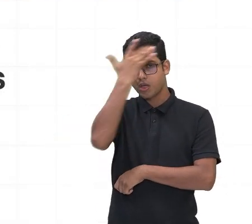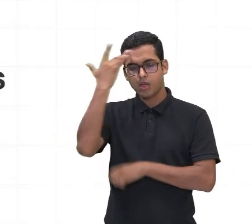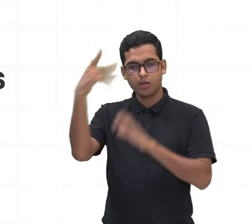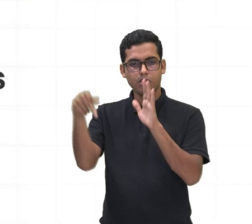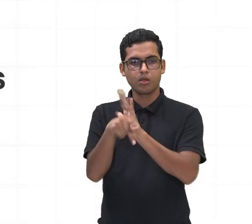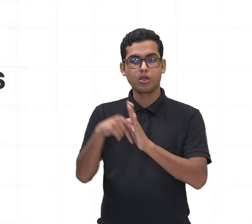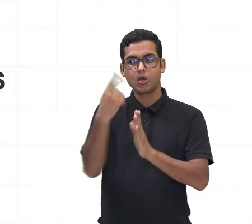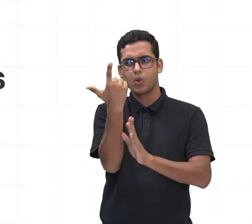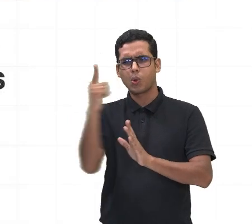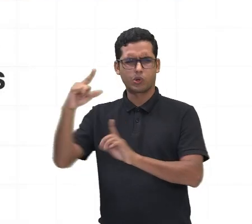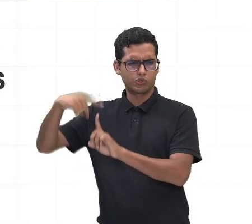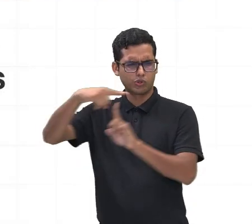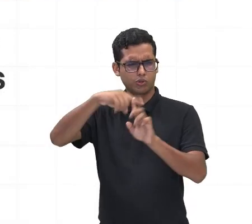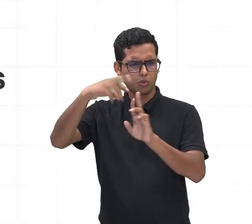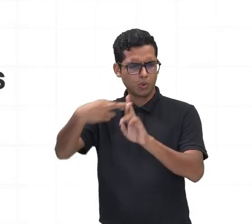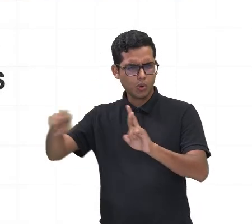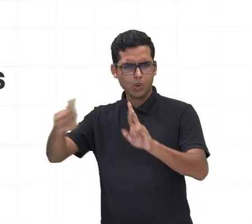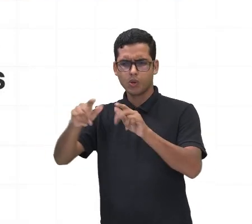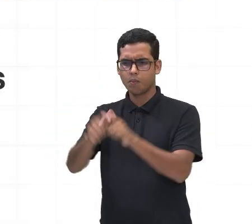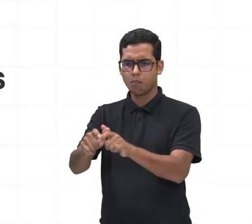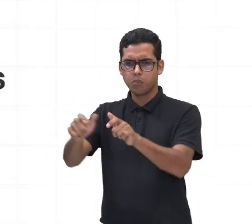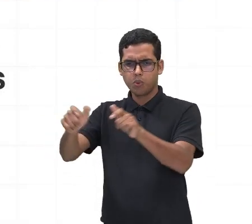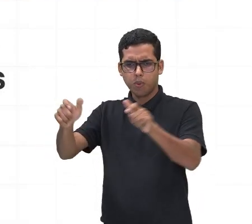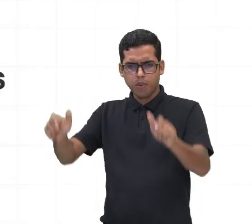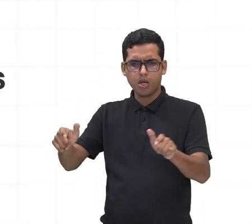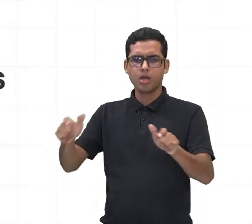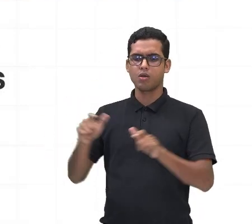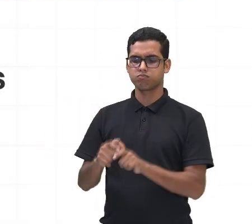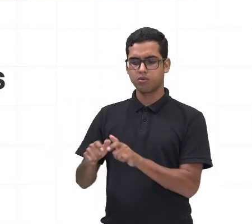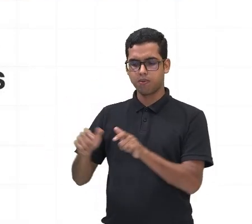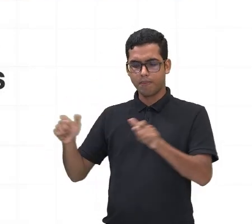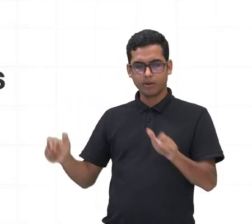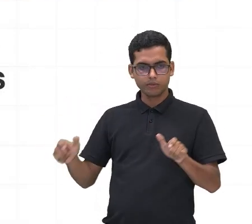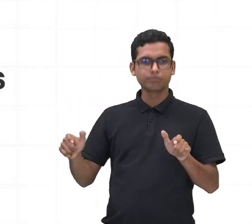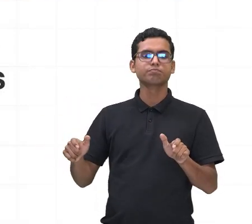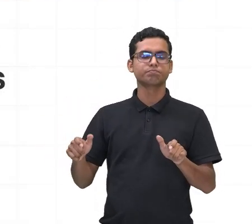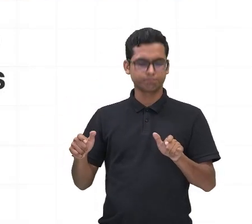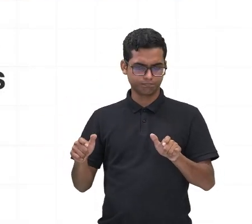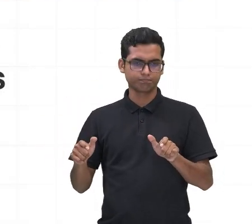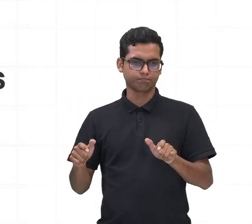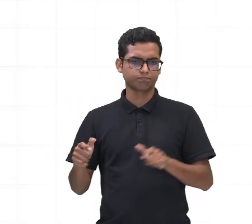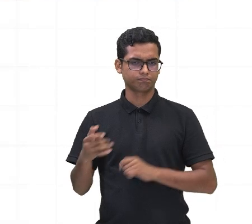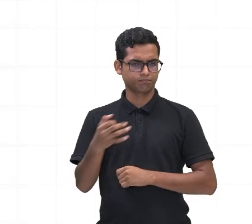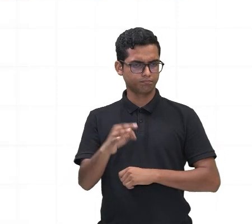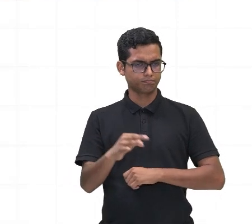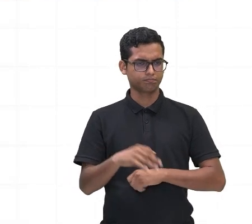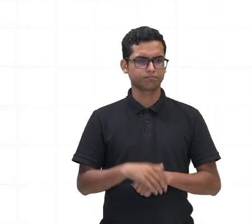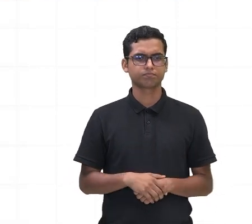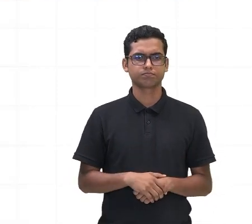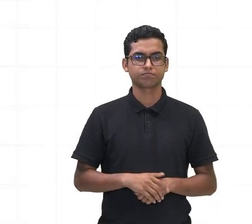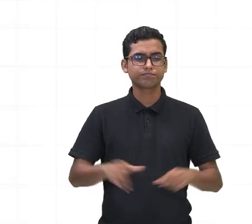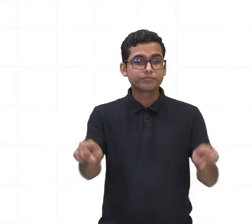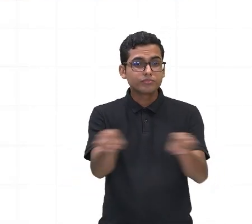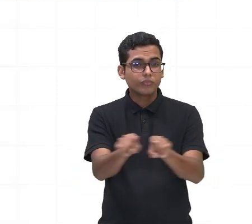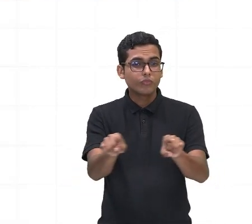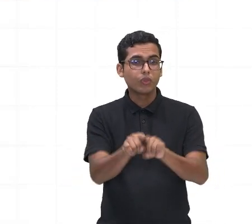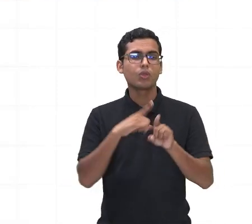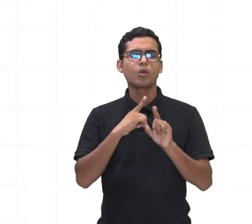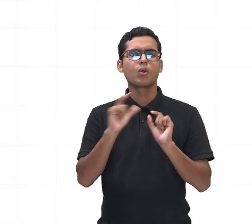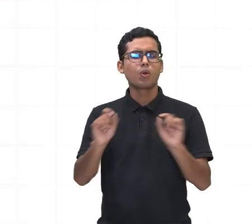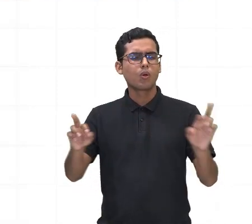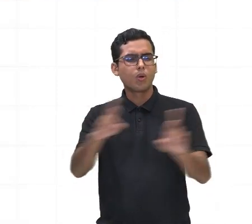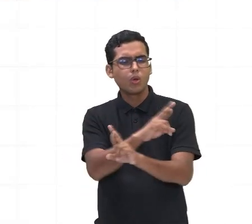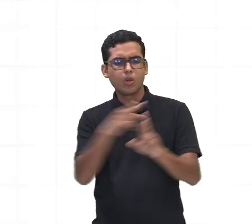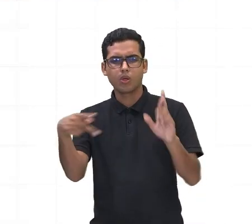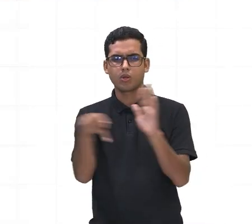dentro de diferentes grupos religiosos no Brasil. Vamos lá. A relação entre